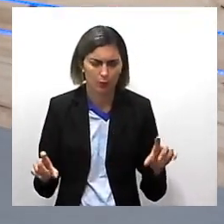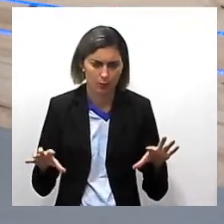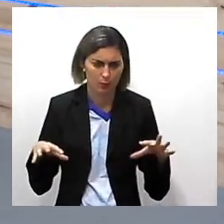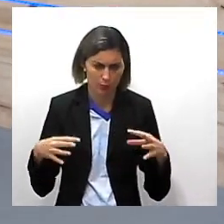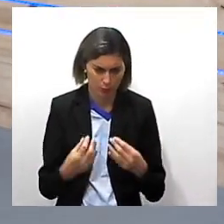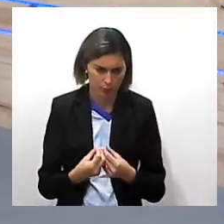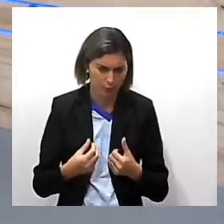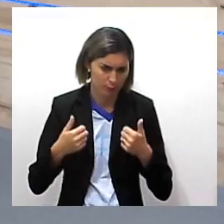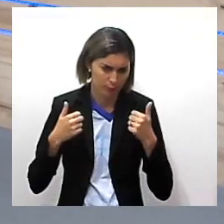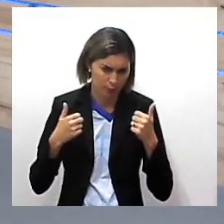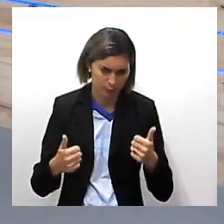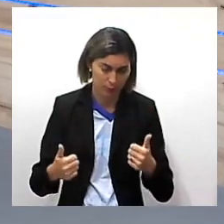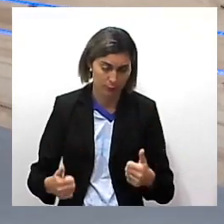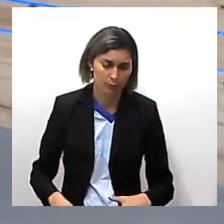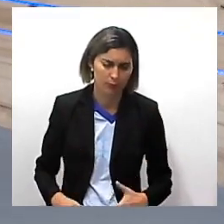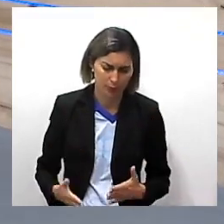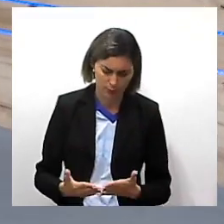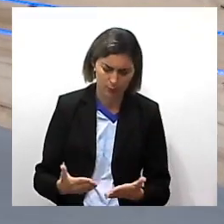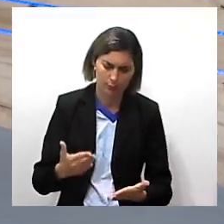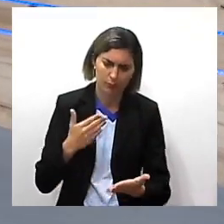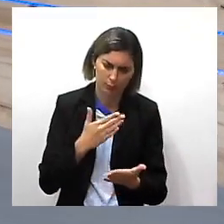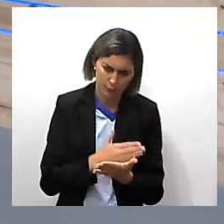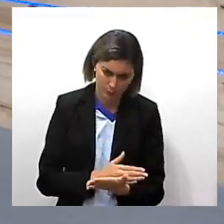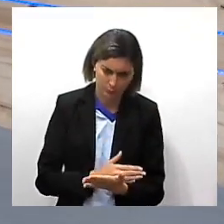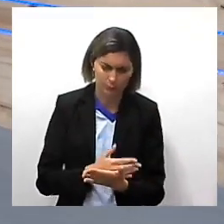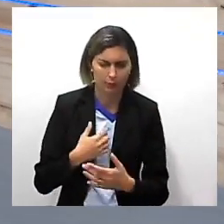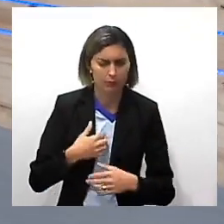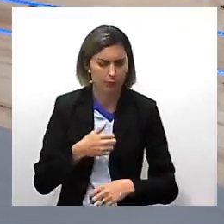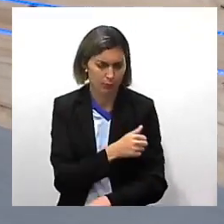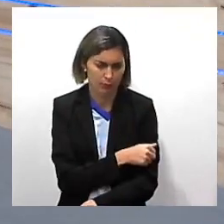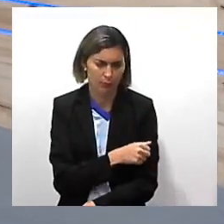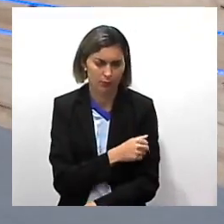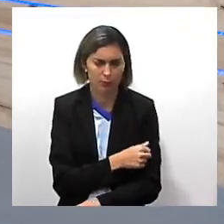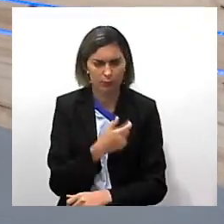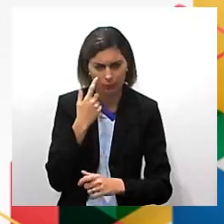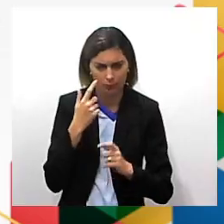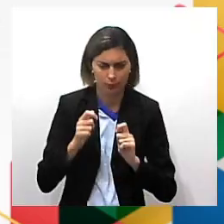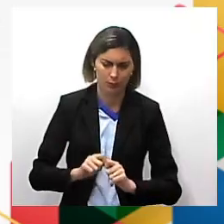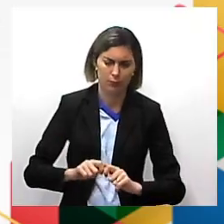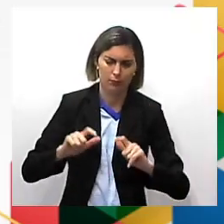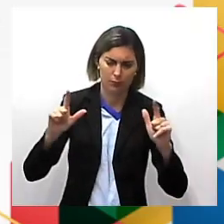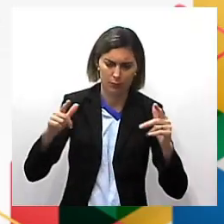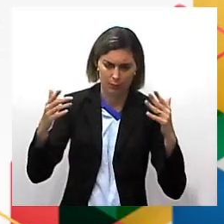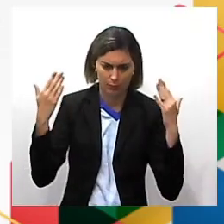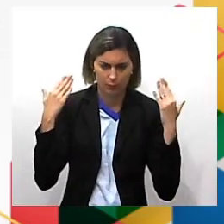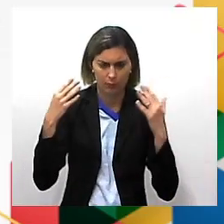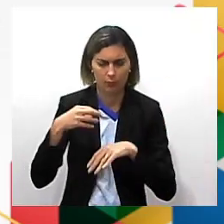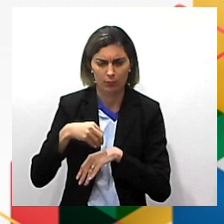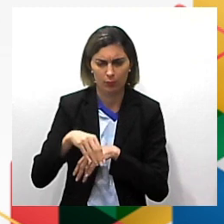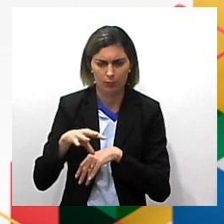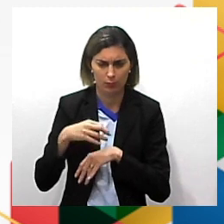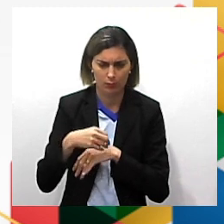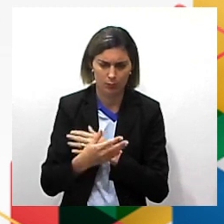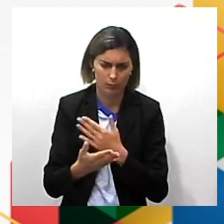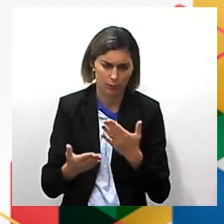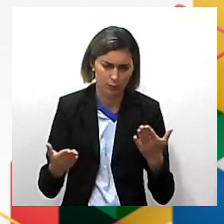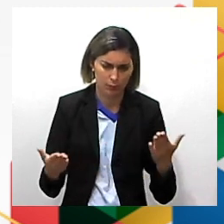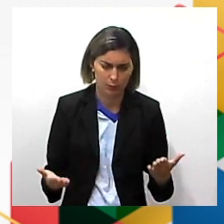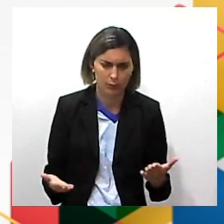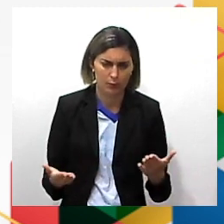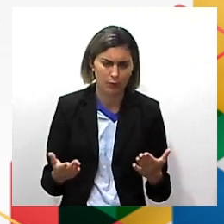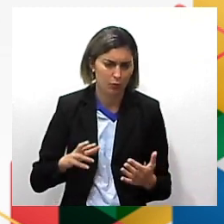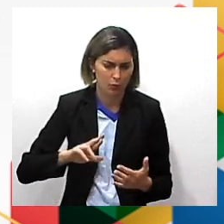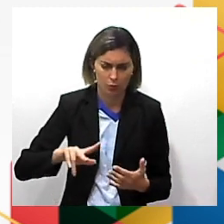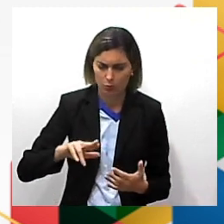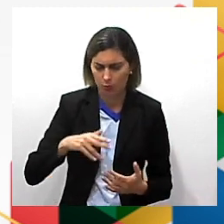geral. Beleza? E para antecipar aqui para os nossos estudantes, na tela geral, eu vou colocar aqui, ó, para você